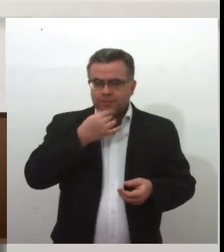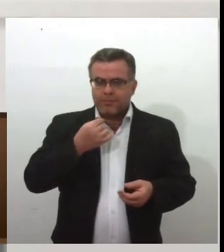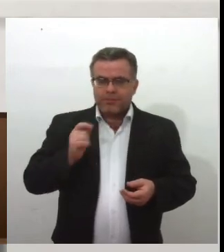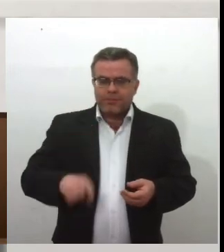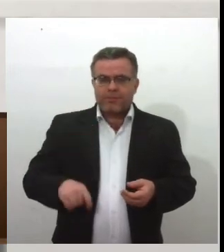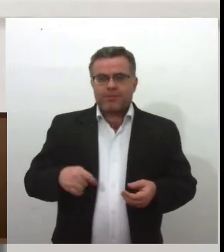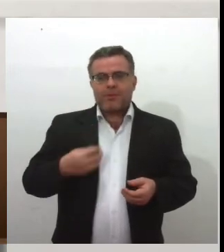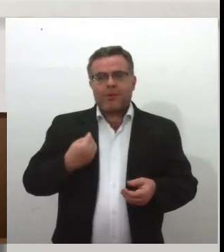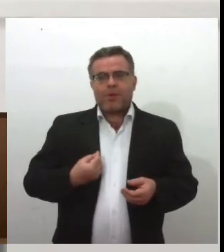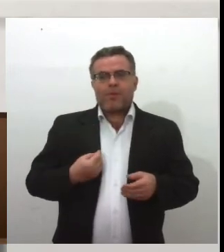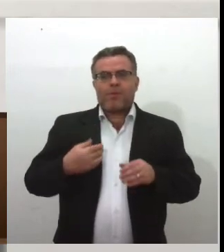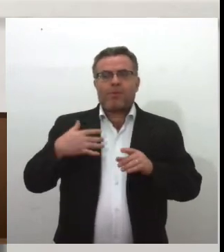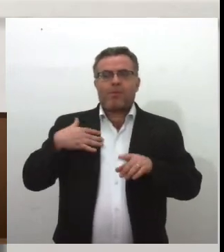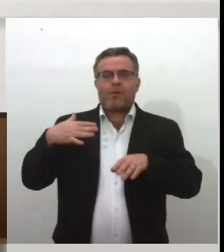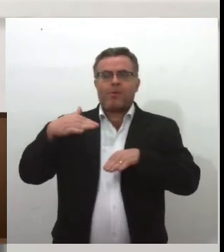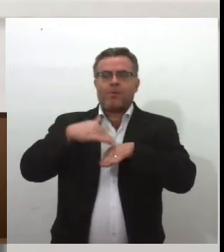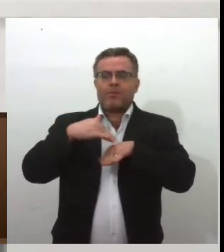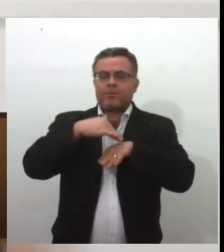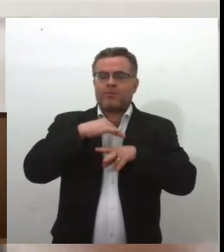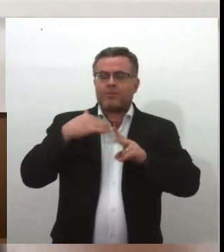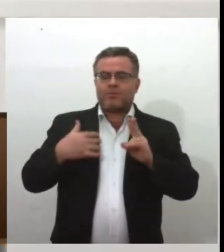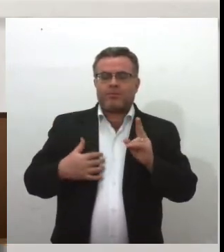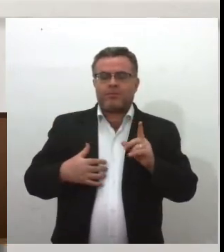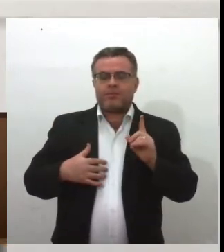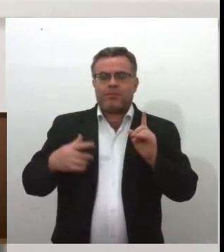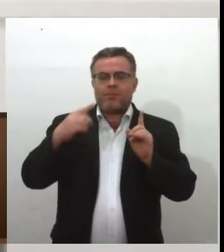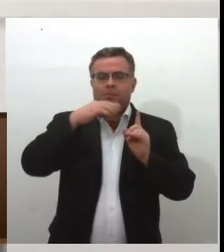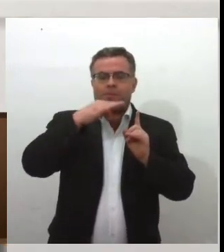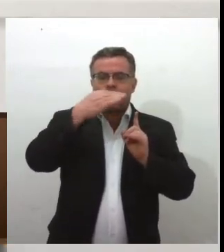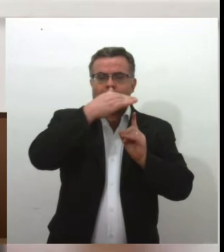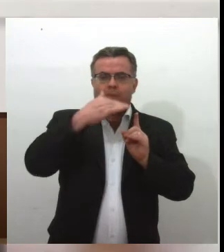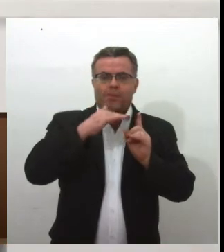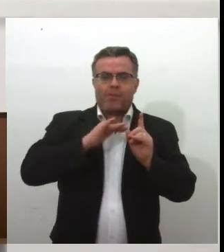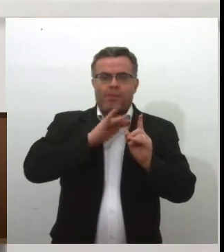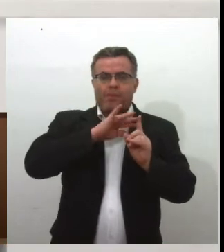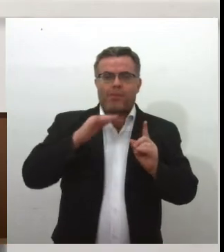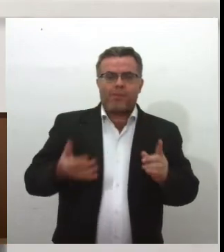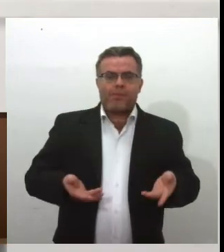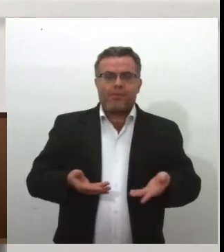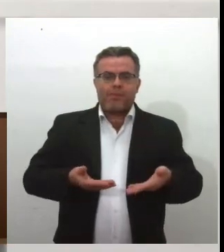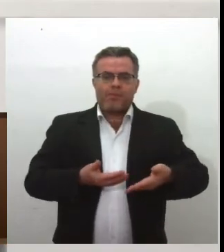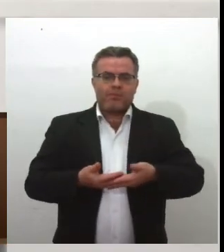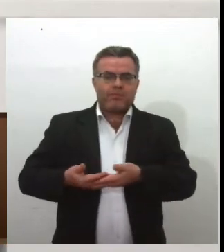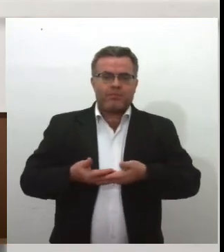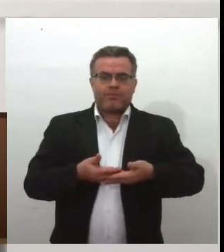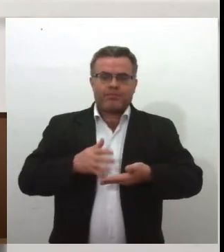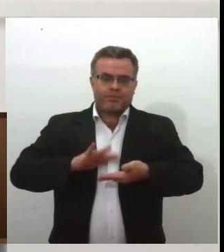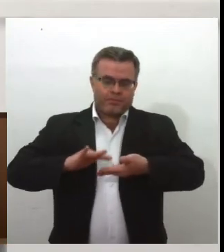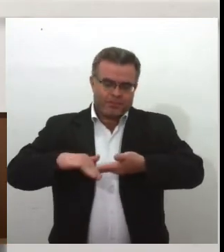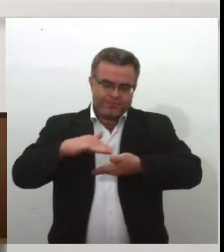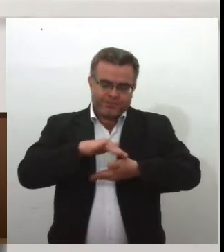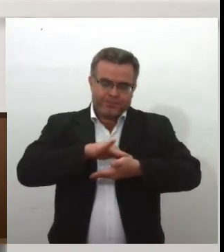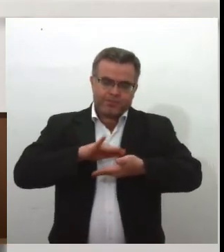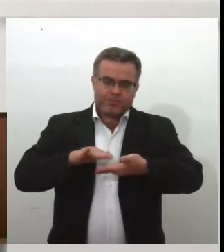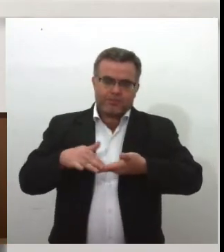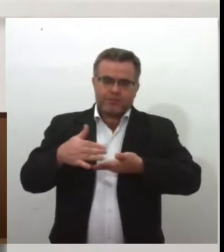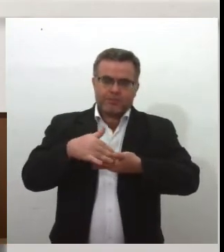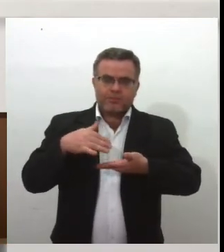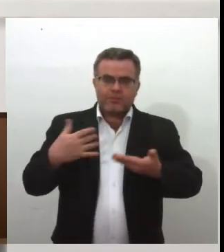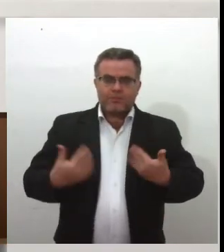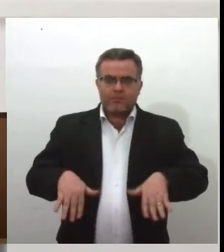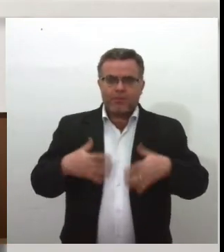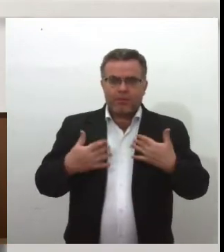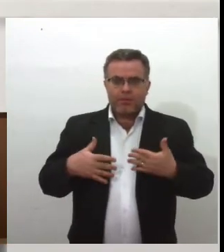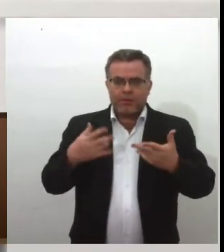esse toque no nosso corpo. Por isso que a maioria dos bebês, eles ficam naquela agitação, é uma excitação que